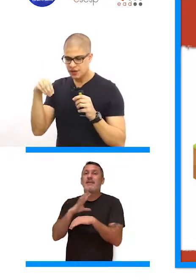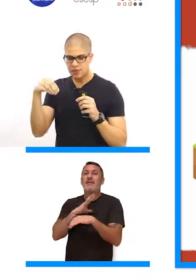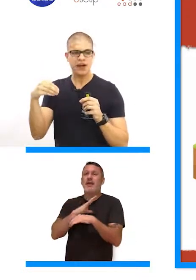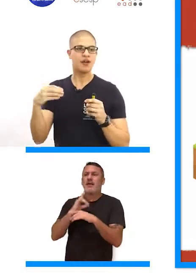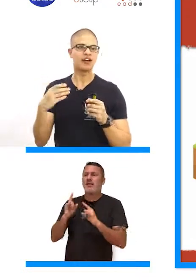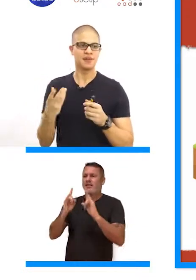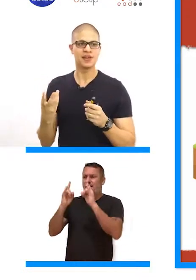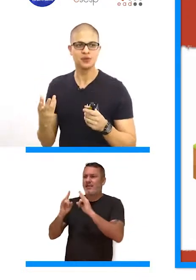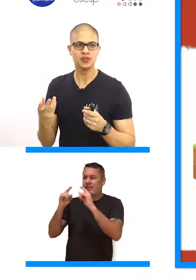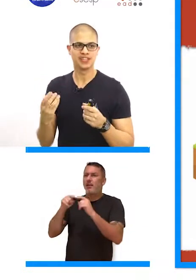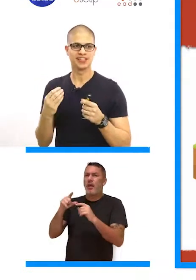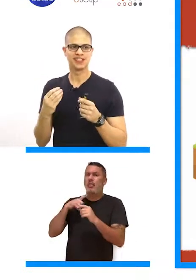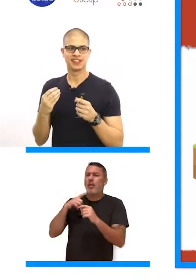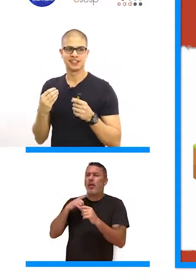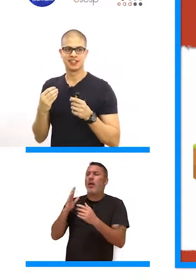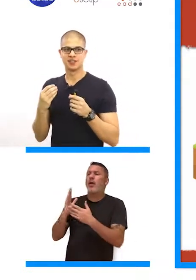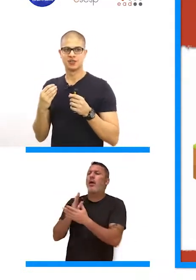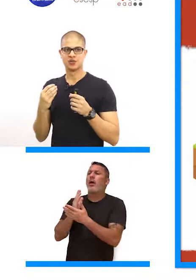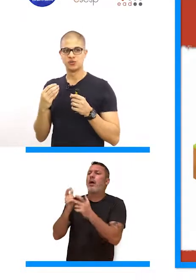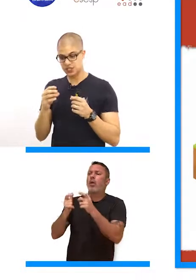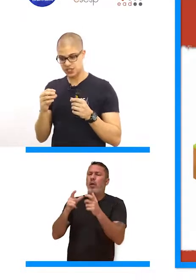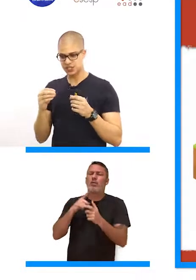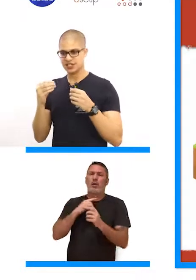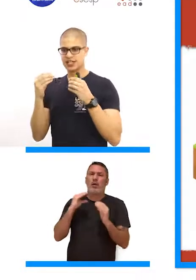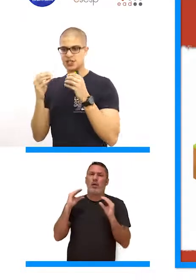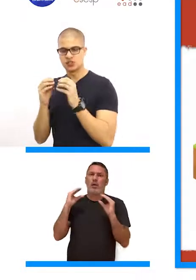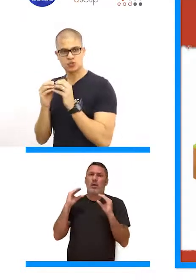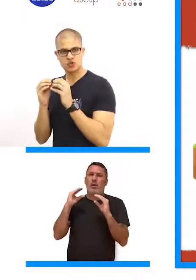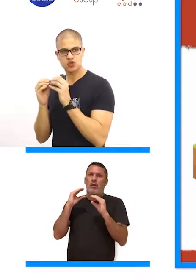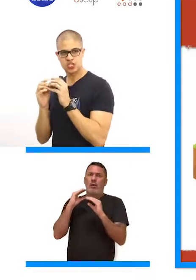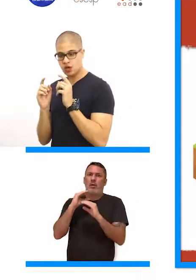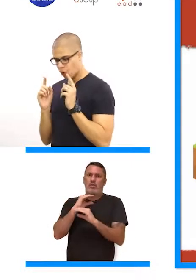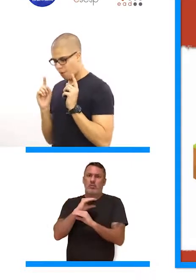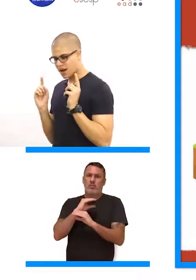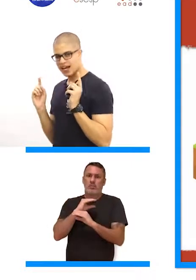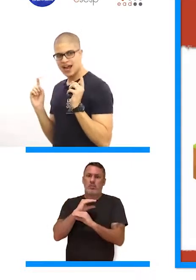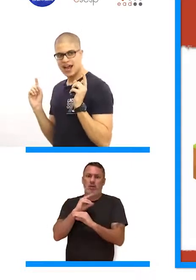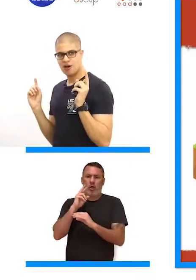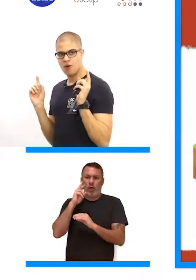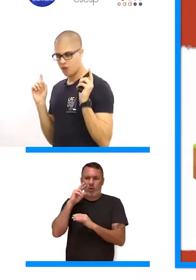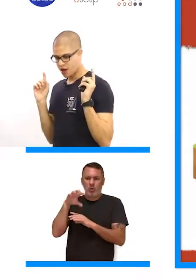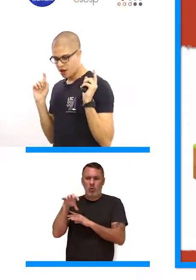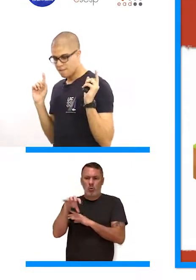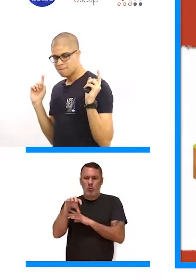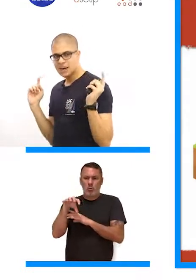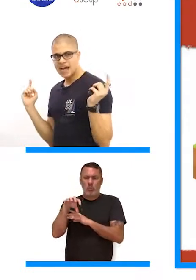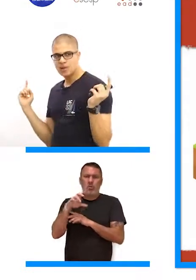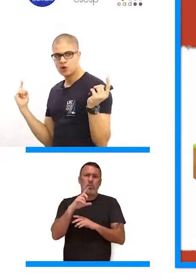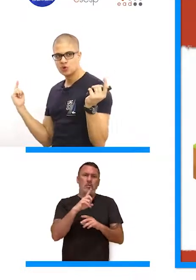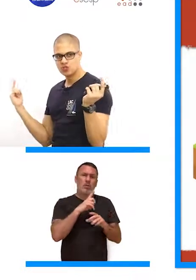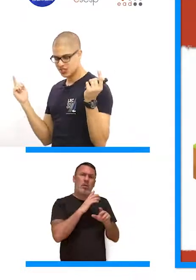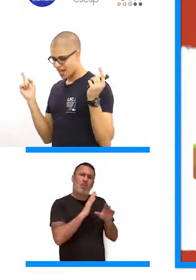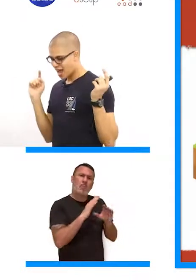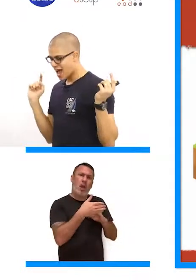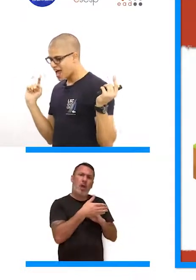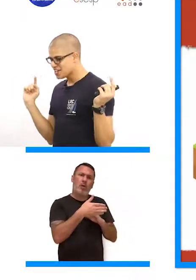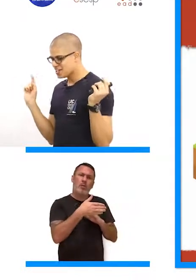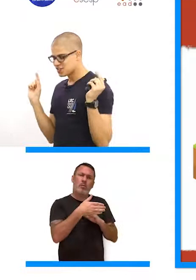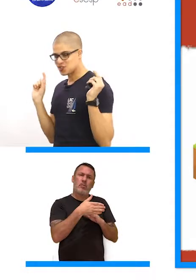de maior temperatura. Ou seja, nós vamos conseguir comparar com